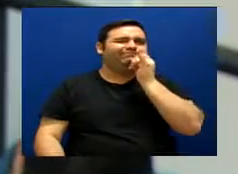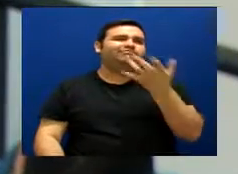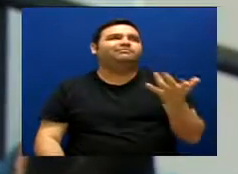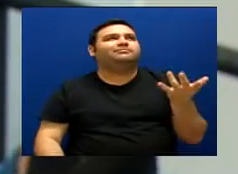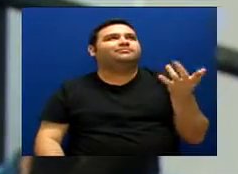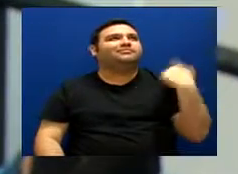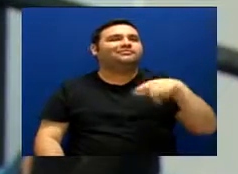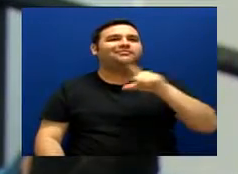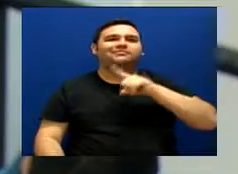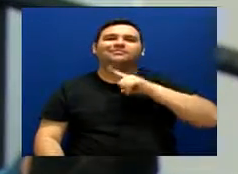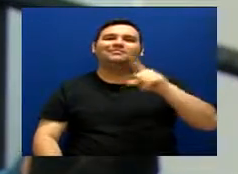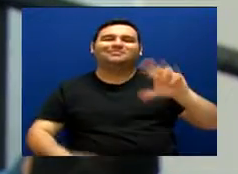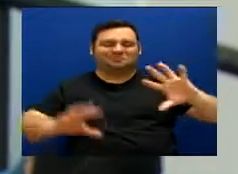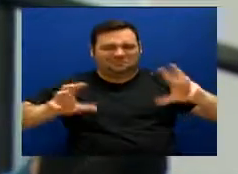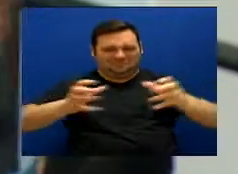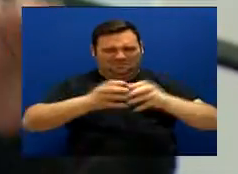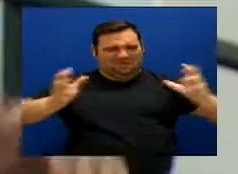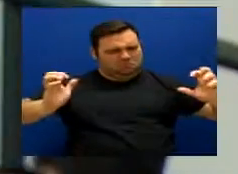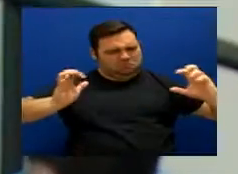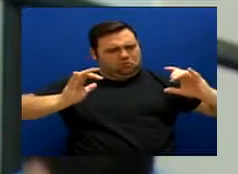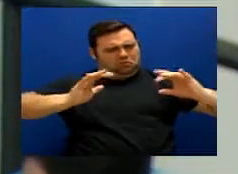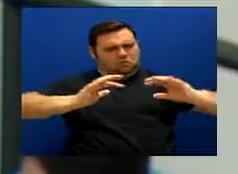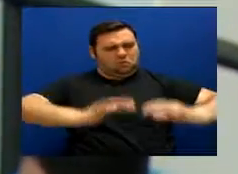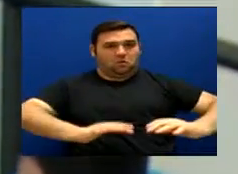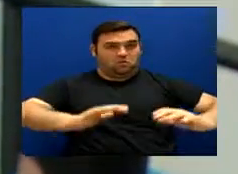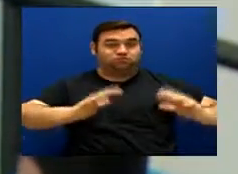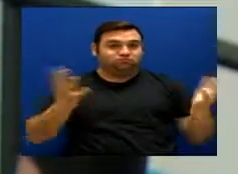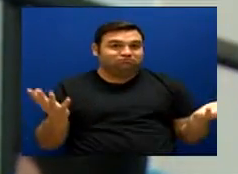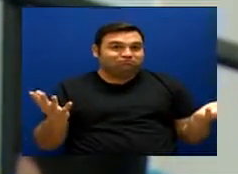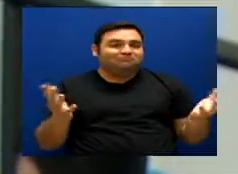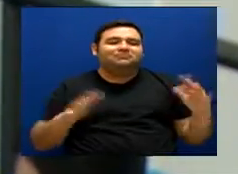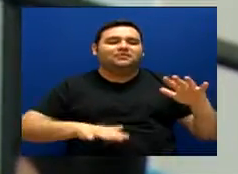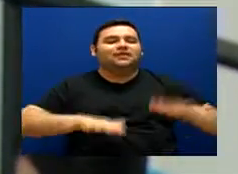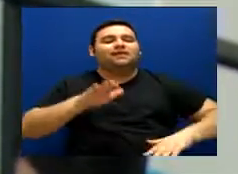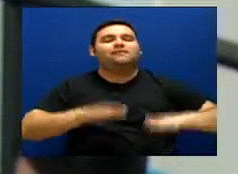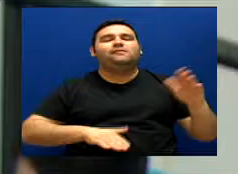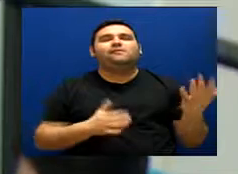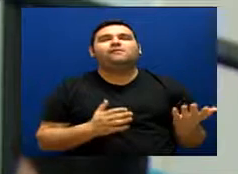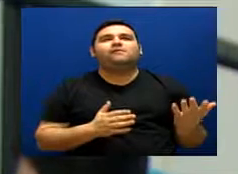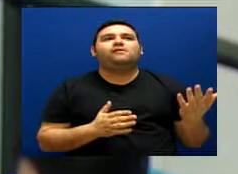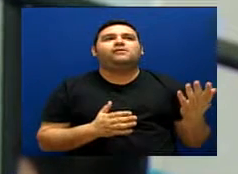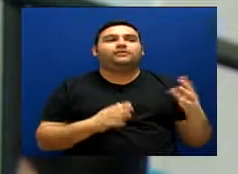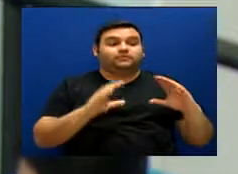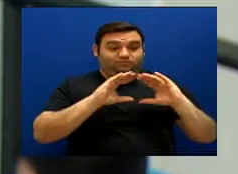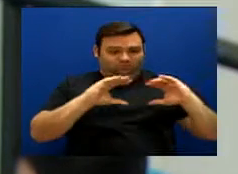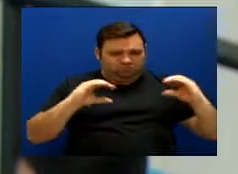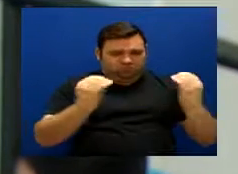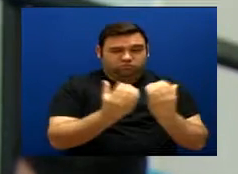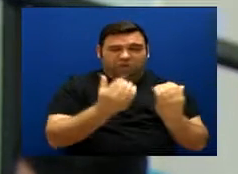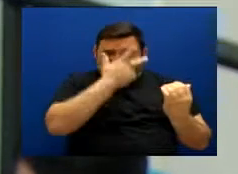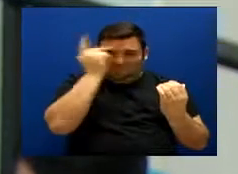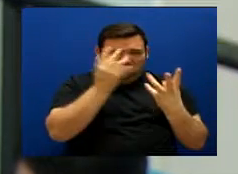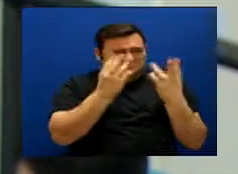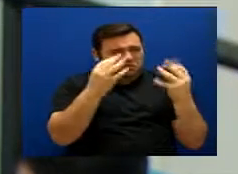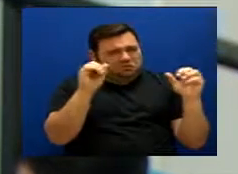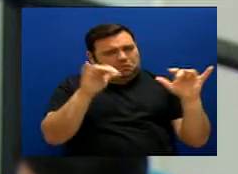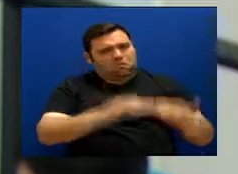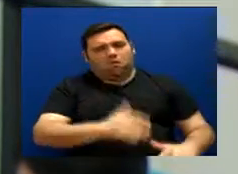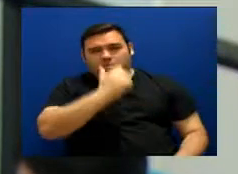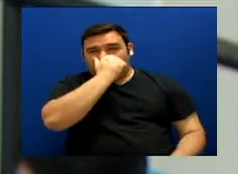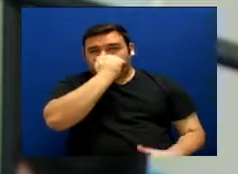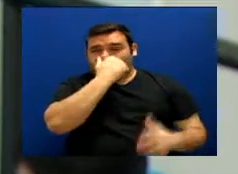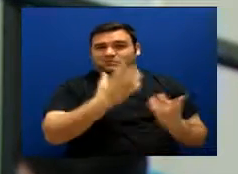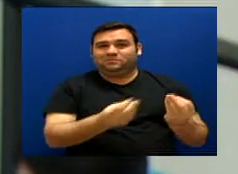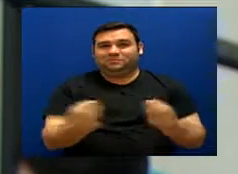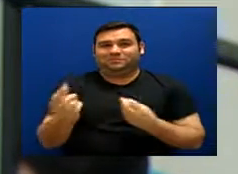nós fizemos ali um conglomerado de pessoas e muitas vezes o SIC estava lotado e algumas